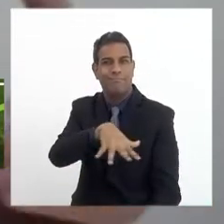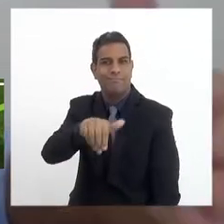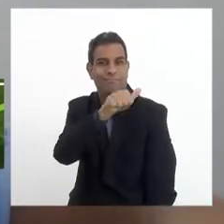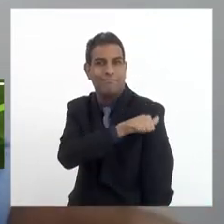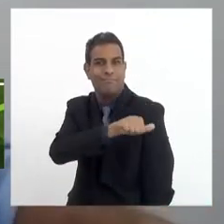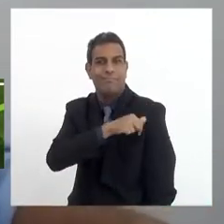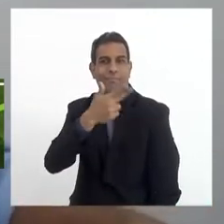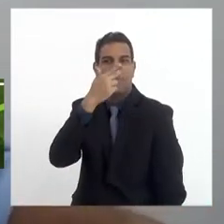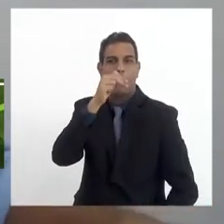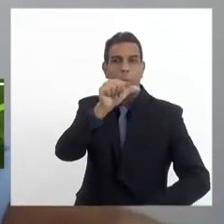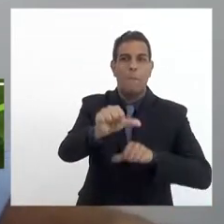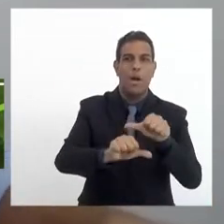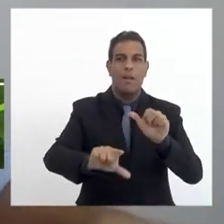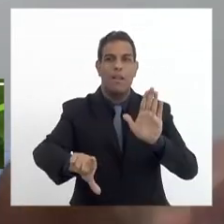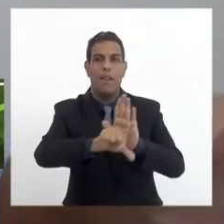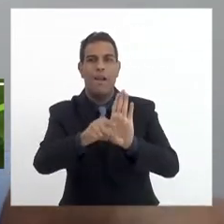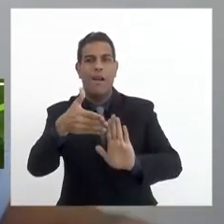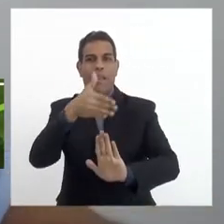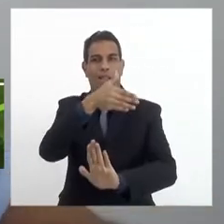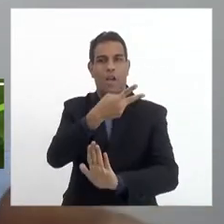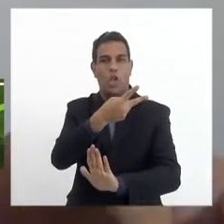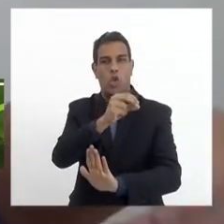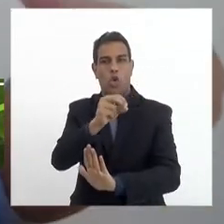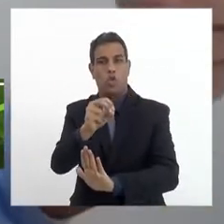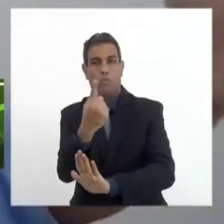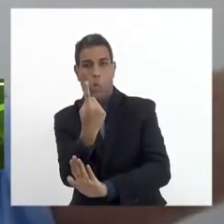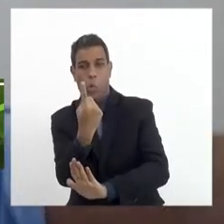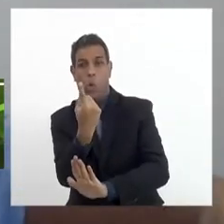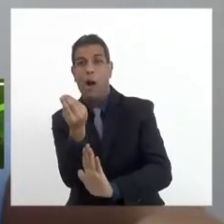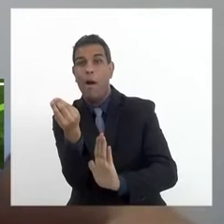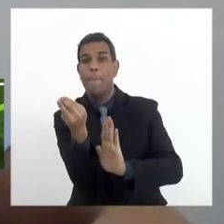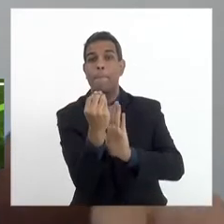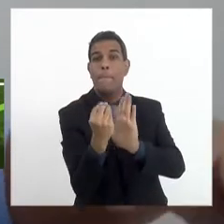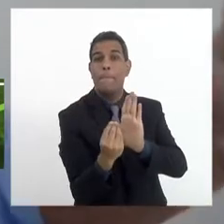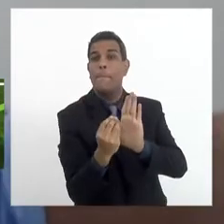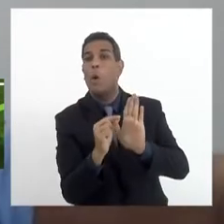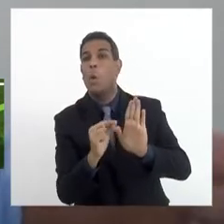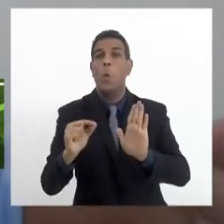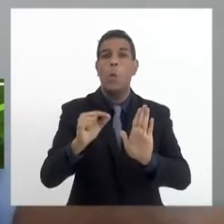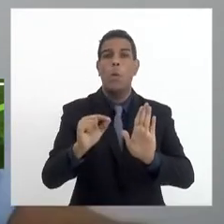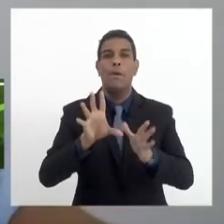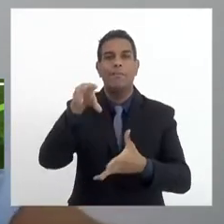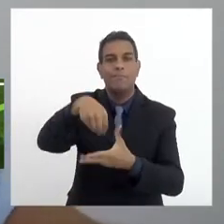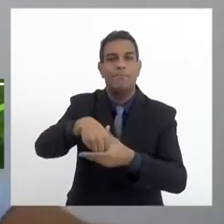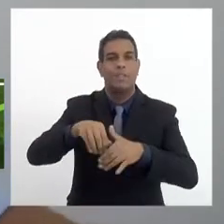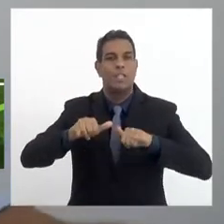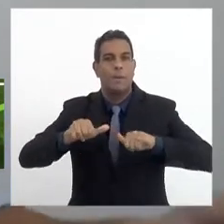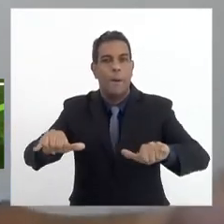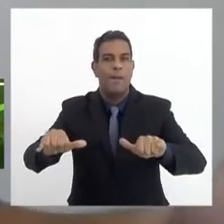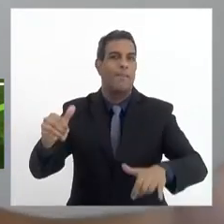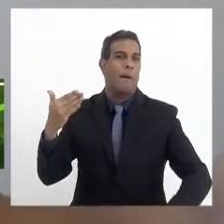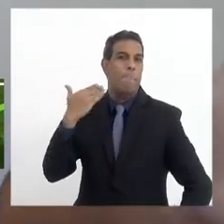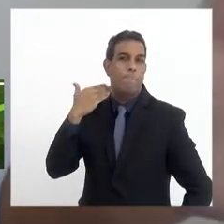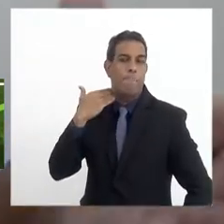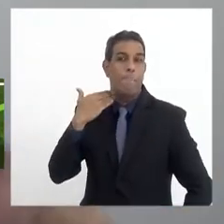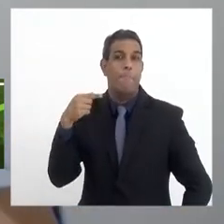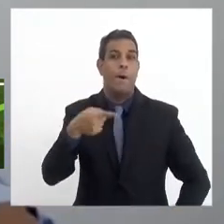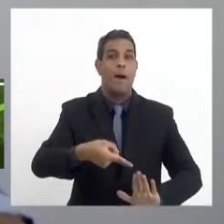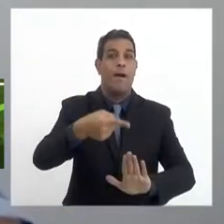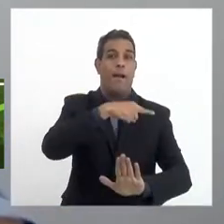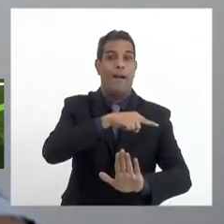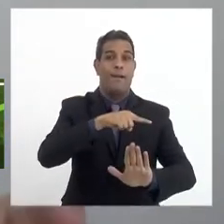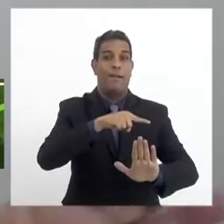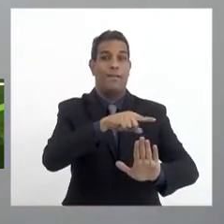numa alteração à lei de 2001. Além disso, ele inclui agora supermercados e bancos. A lei de 2001 fala das